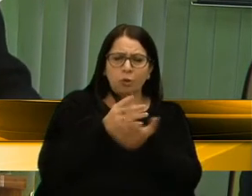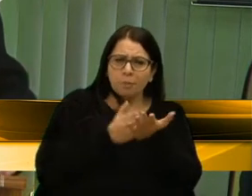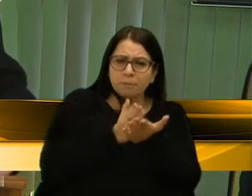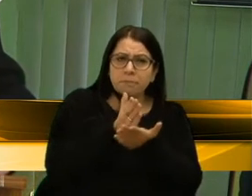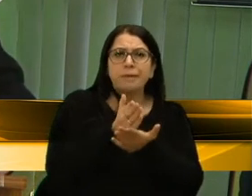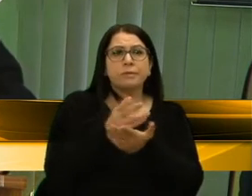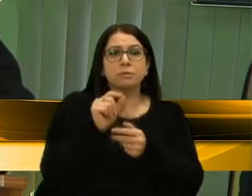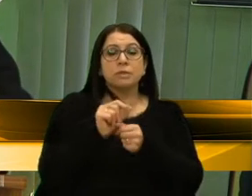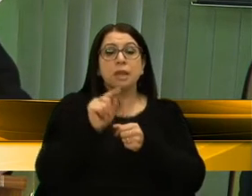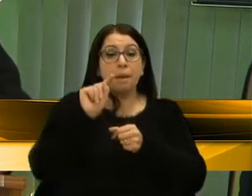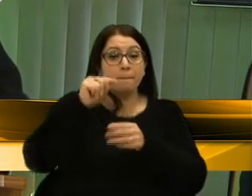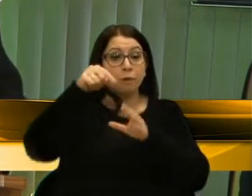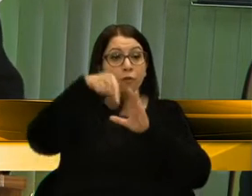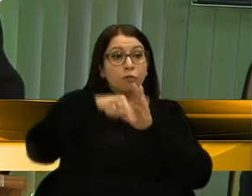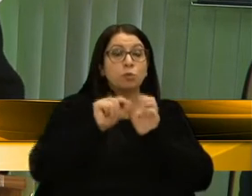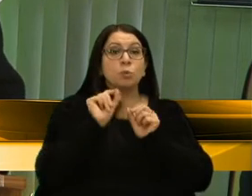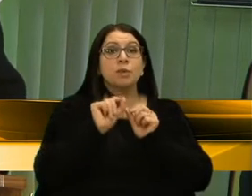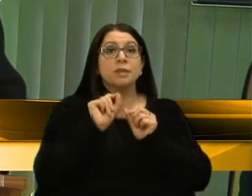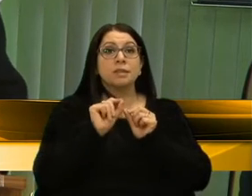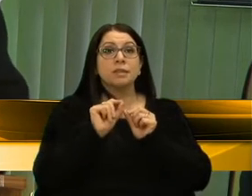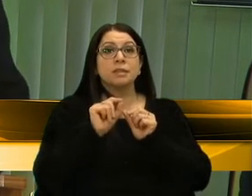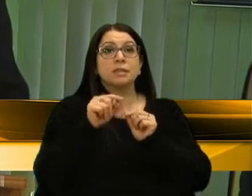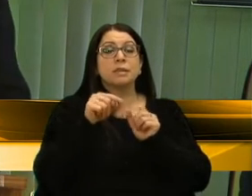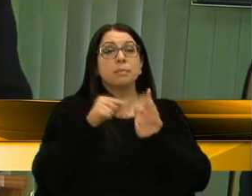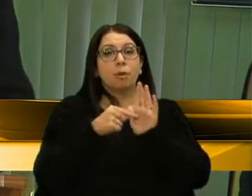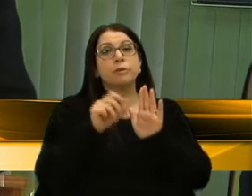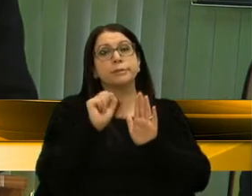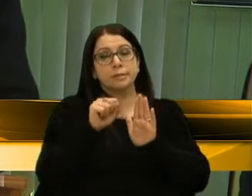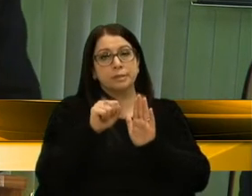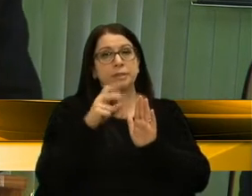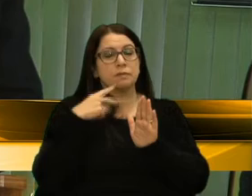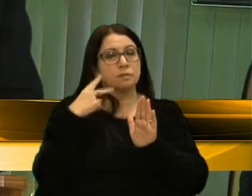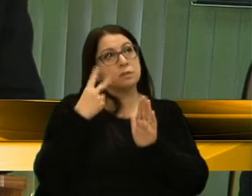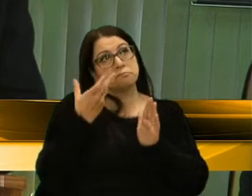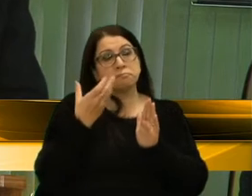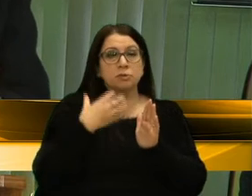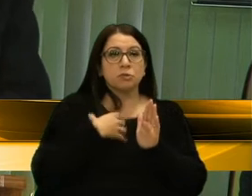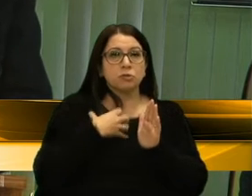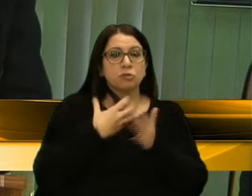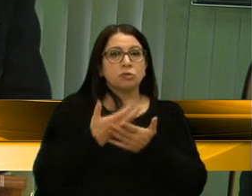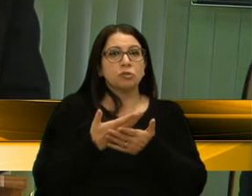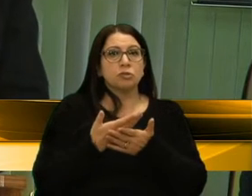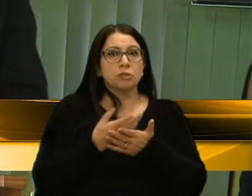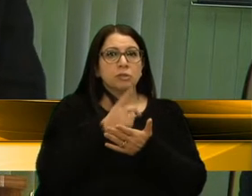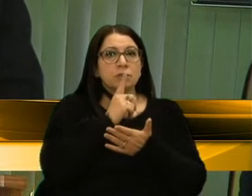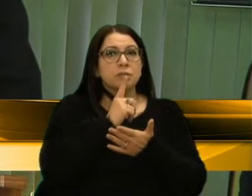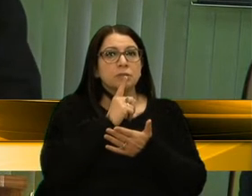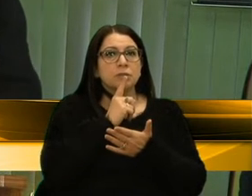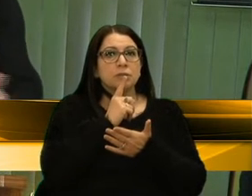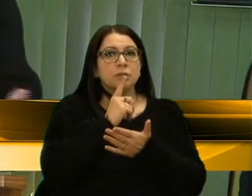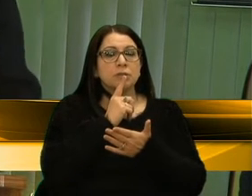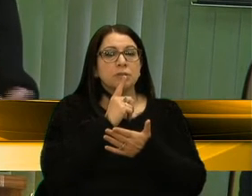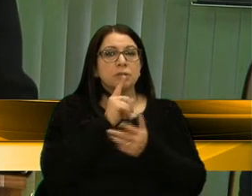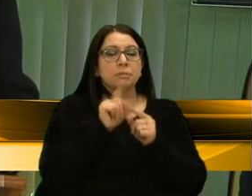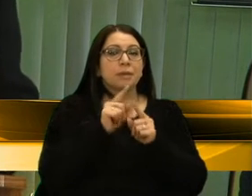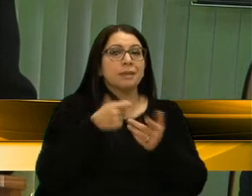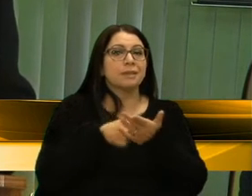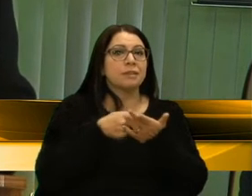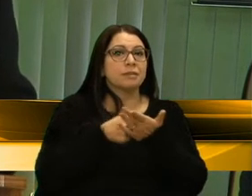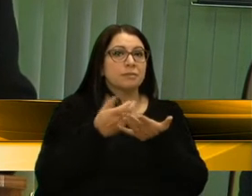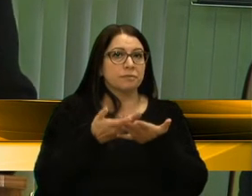eles aprofundam a questão e estabelecem, sim, vereador, uma forma, a vereadora Alberto havia perguntado, para